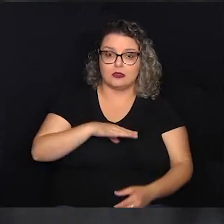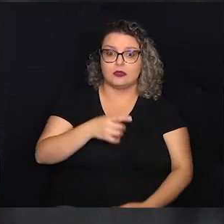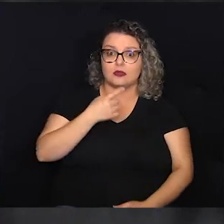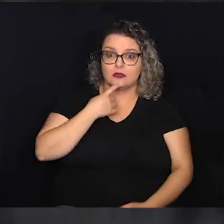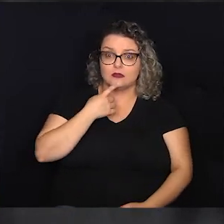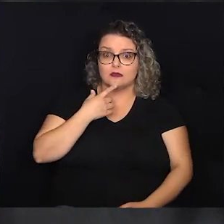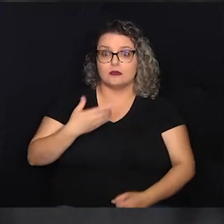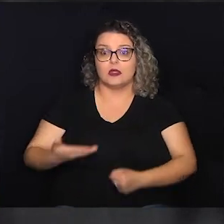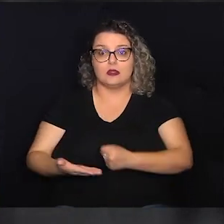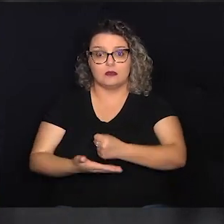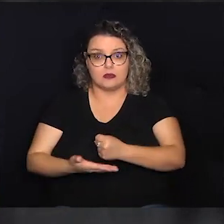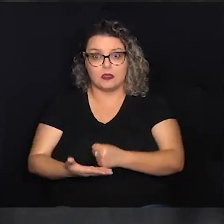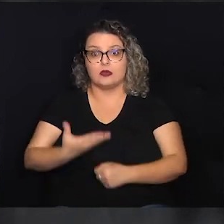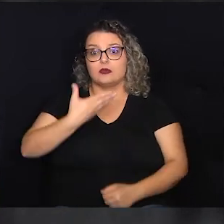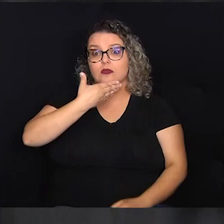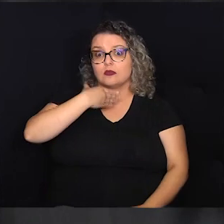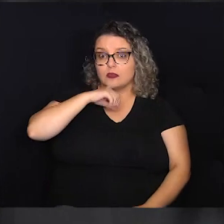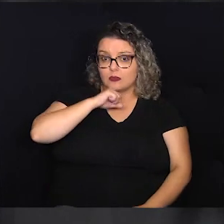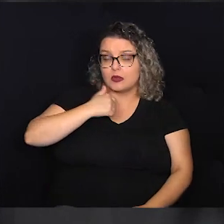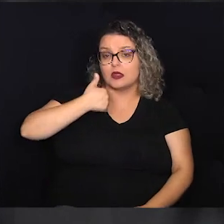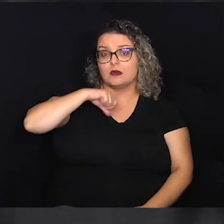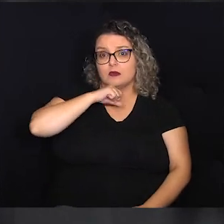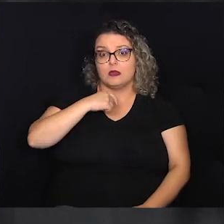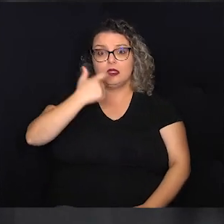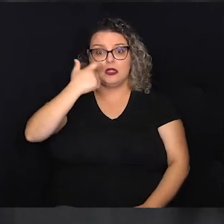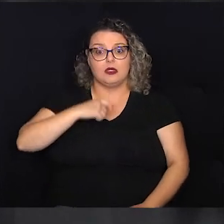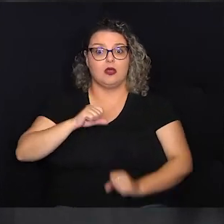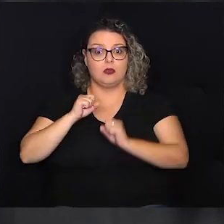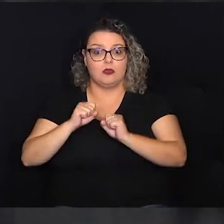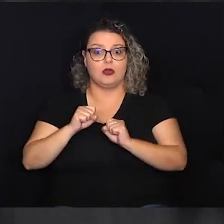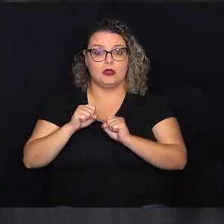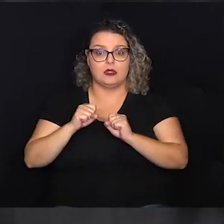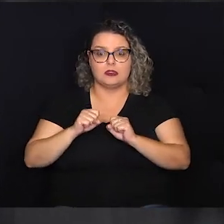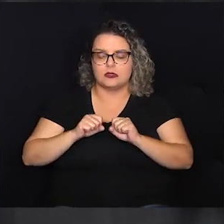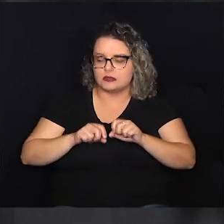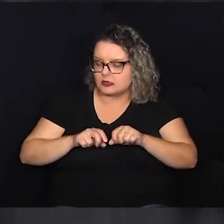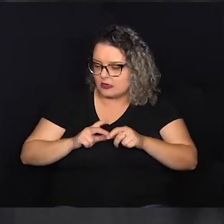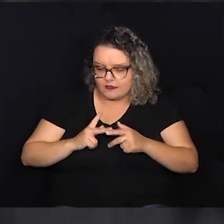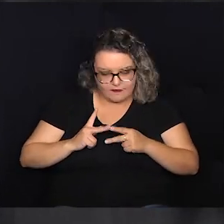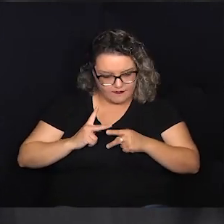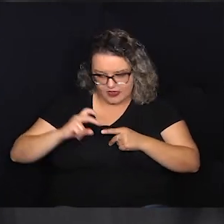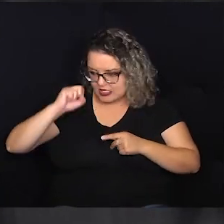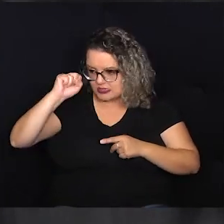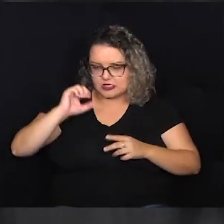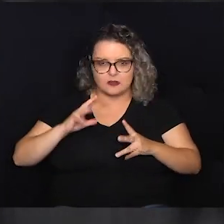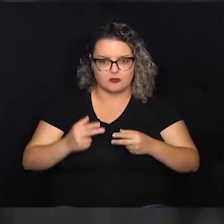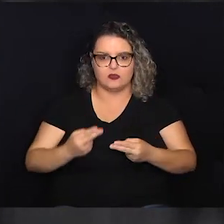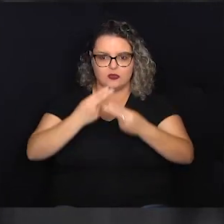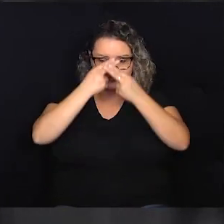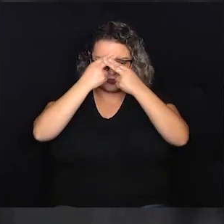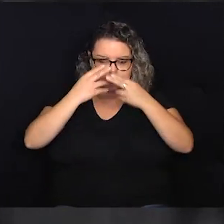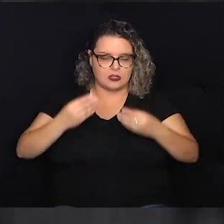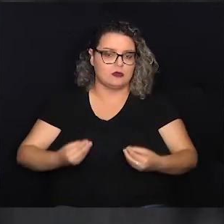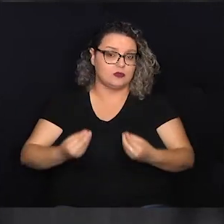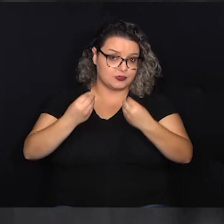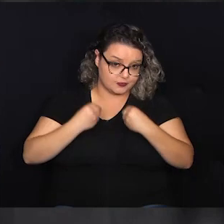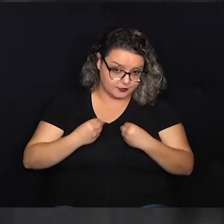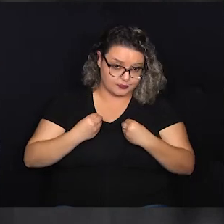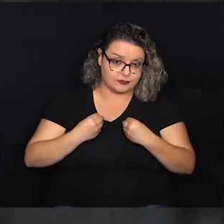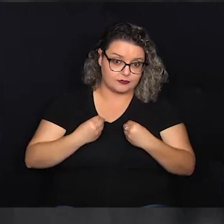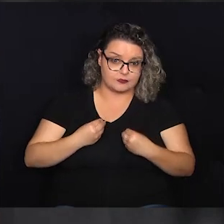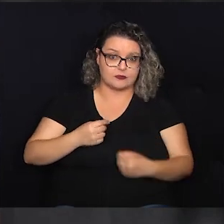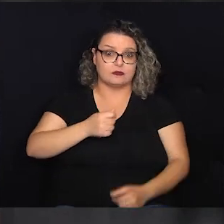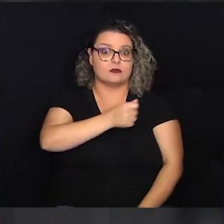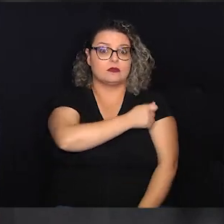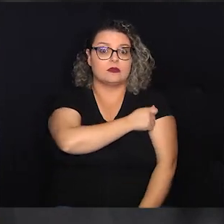eu quando vim para cá, me alicercei nele e na minha mãe para que eu pudesse vencer todos os traumas que a